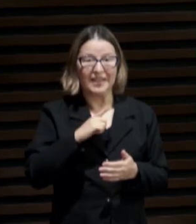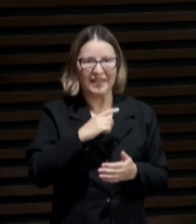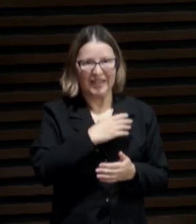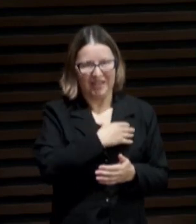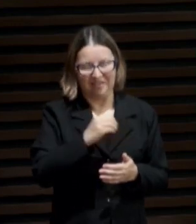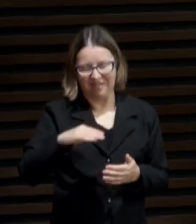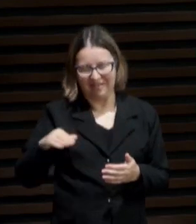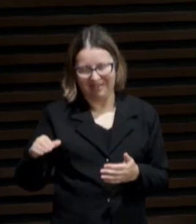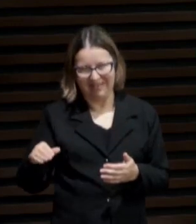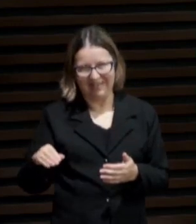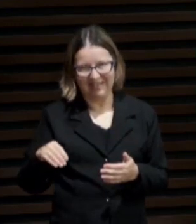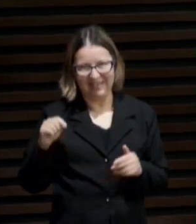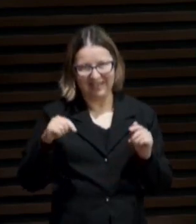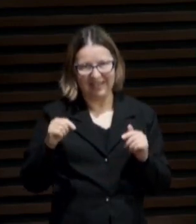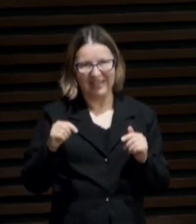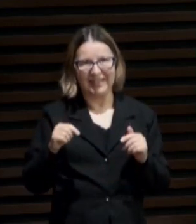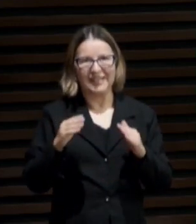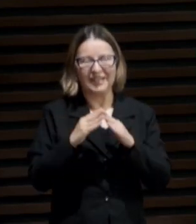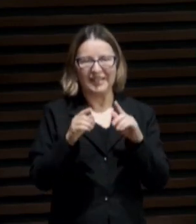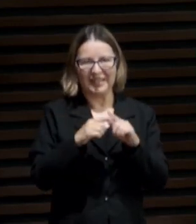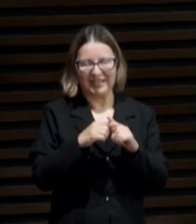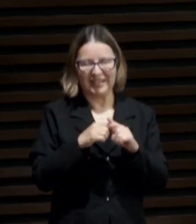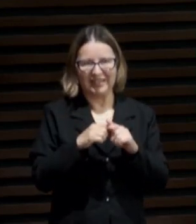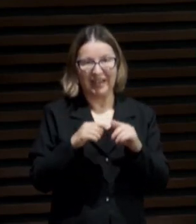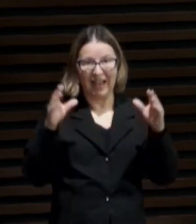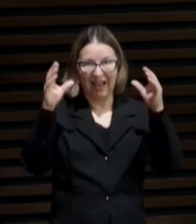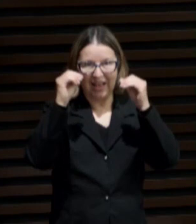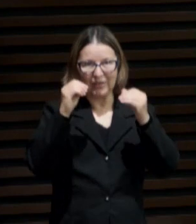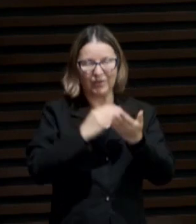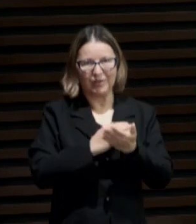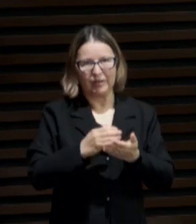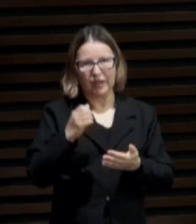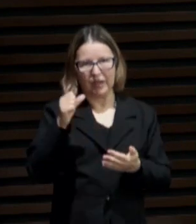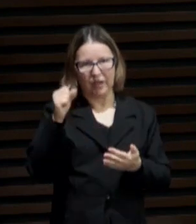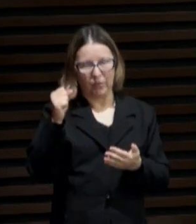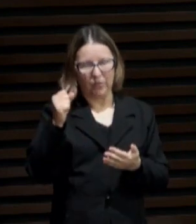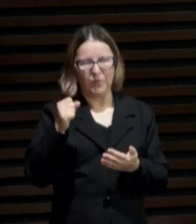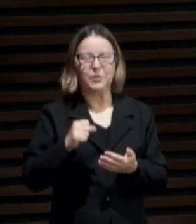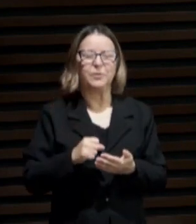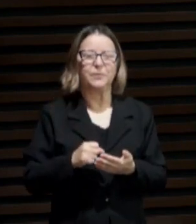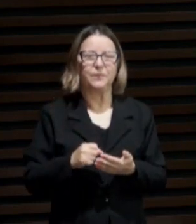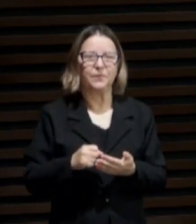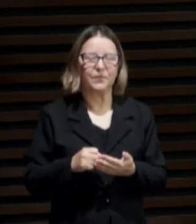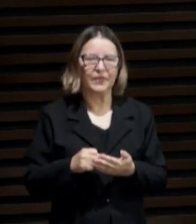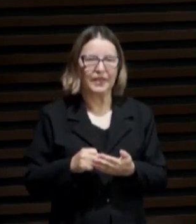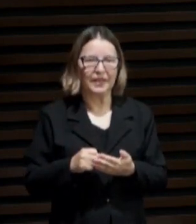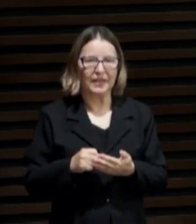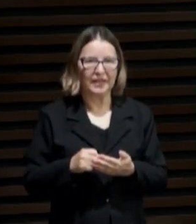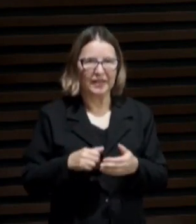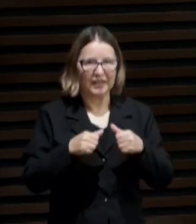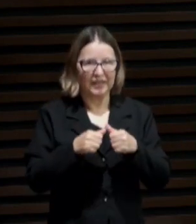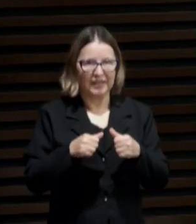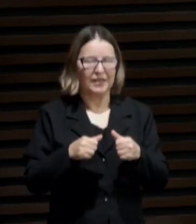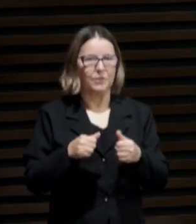às 9h20, 9h30. Nós temos tratado os pais aqui e